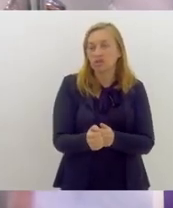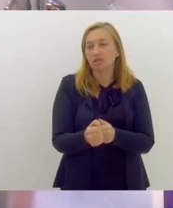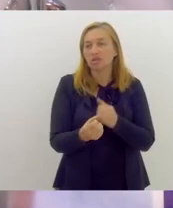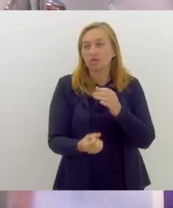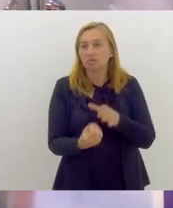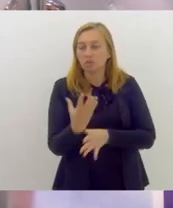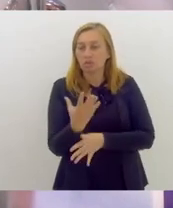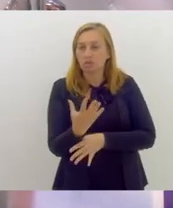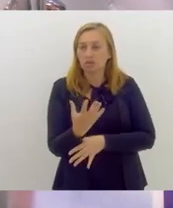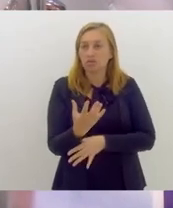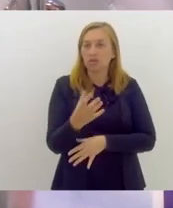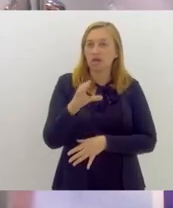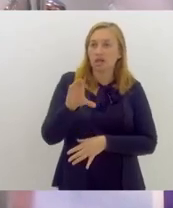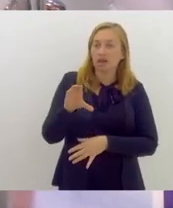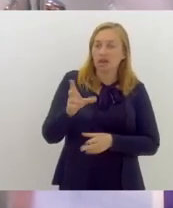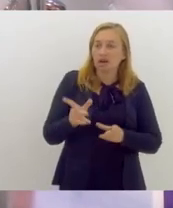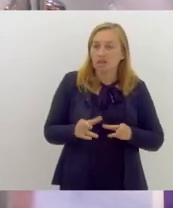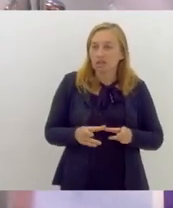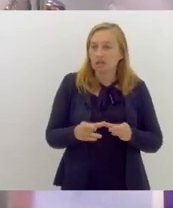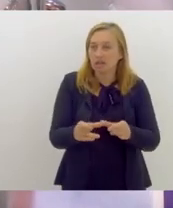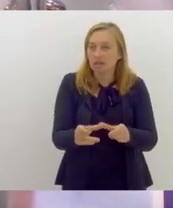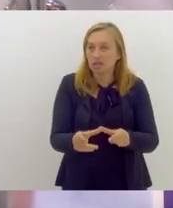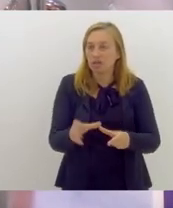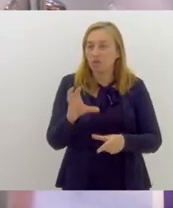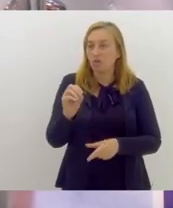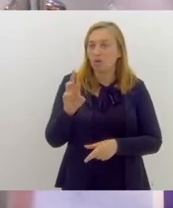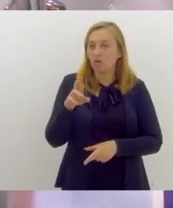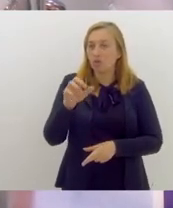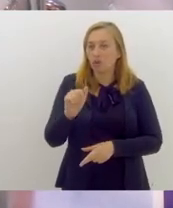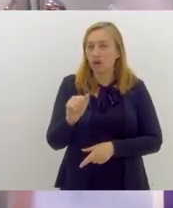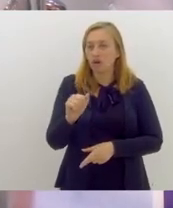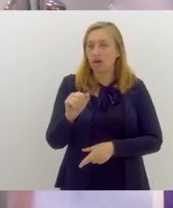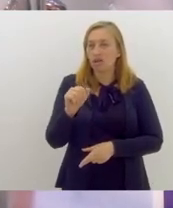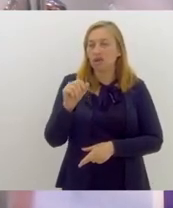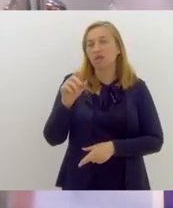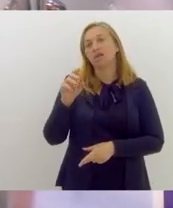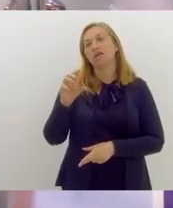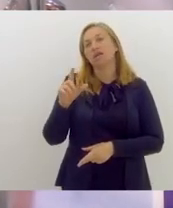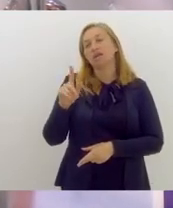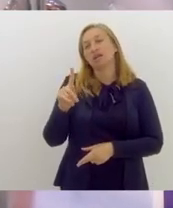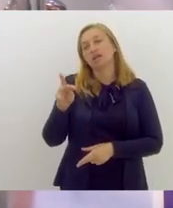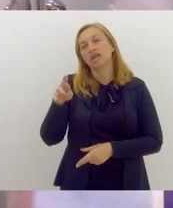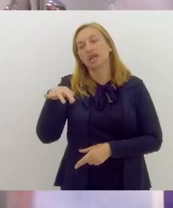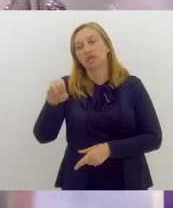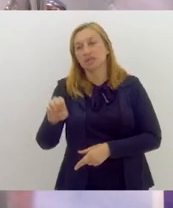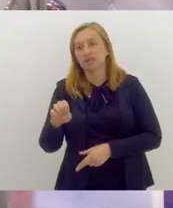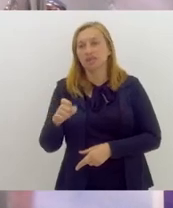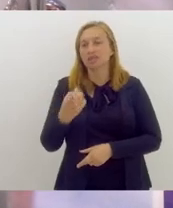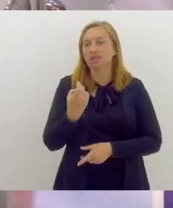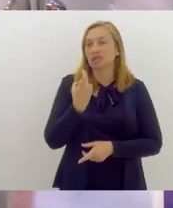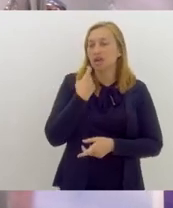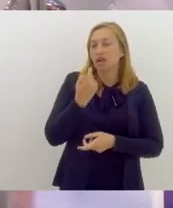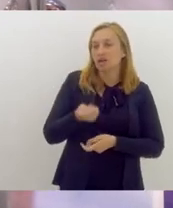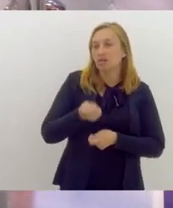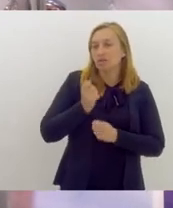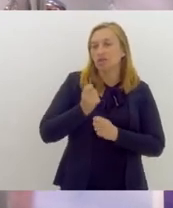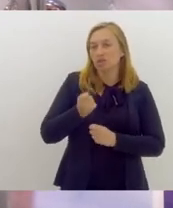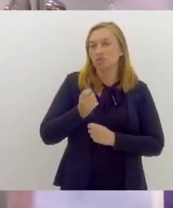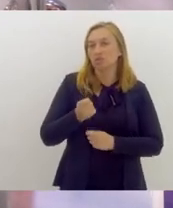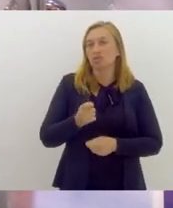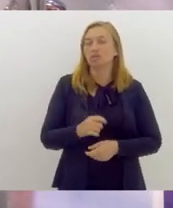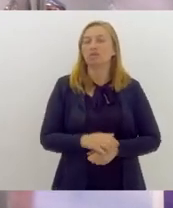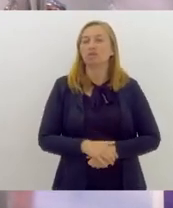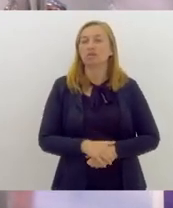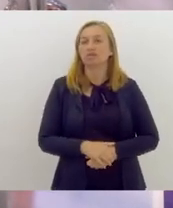e captura de caranguejos um Coroa Grande Itacuruçá Ilha da Madeira pescadores caranguejeiros marisqueiros